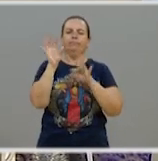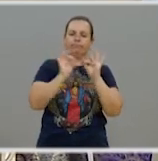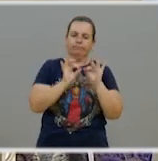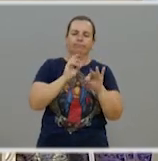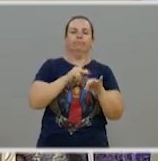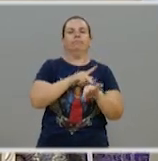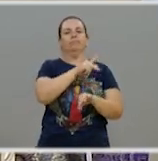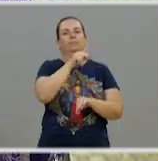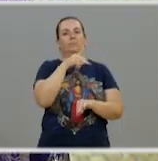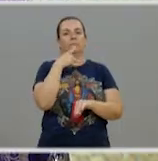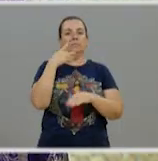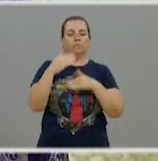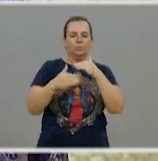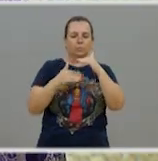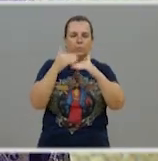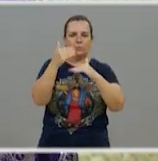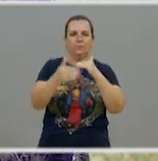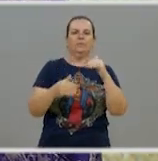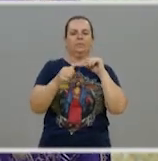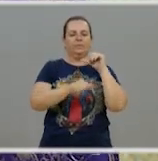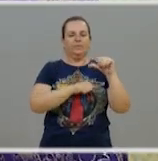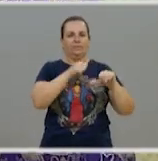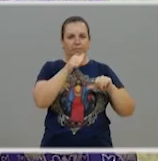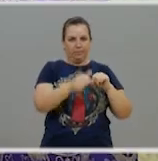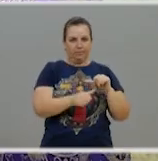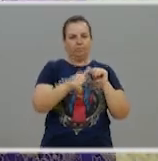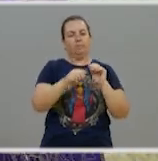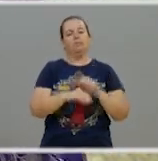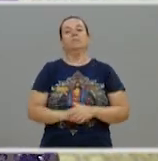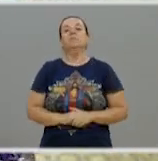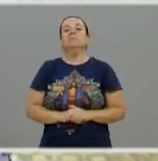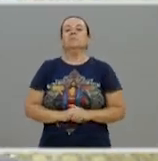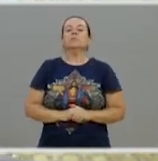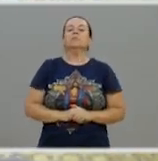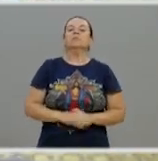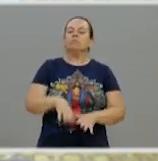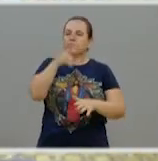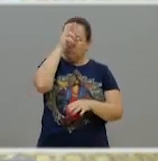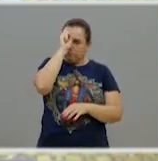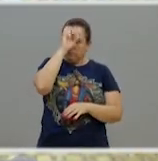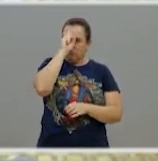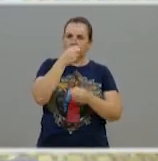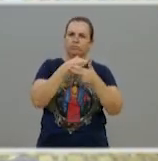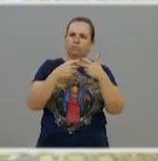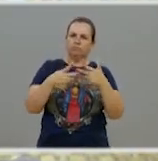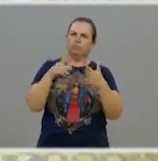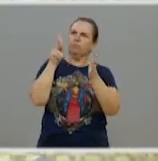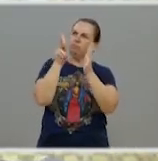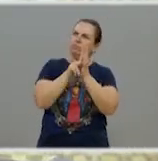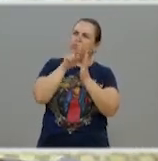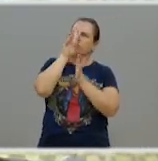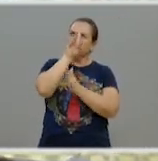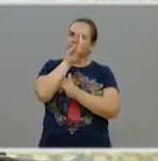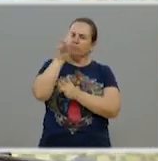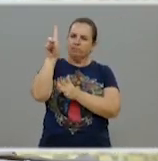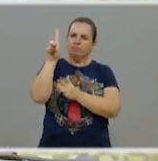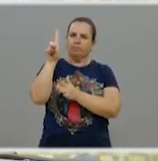de conversão, nesse catecumenal, nós somos chamados a